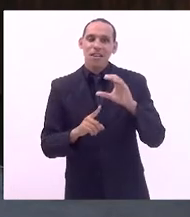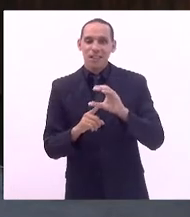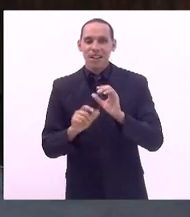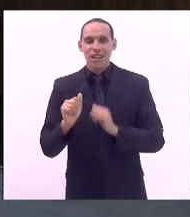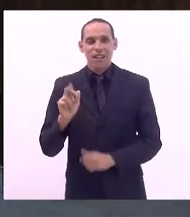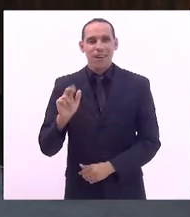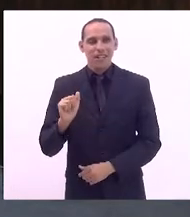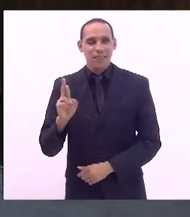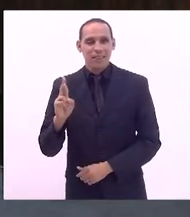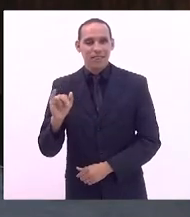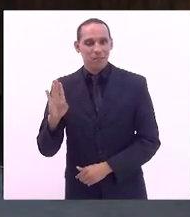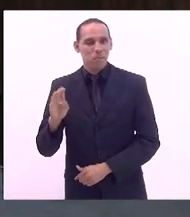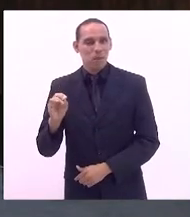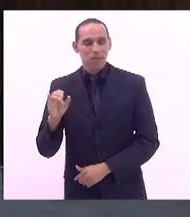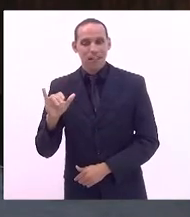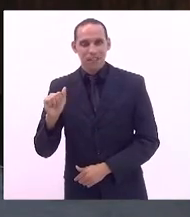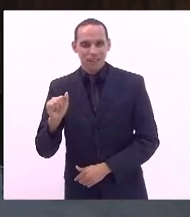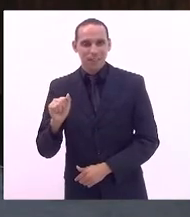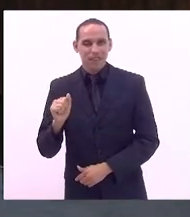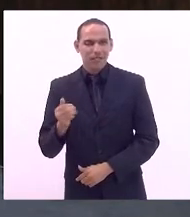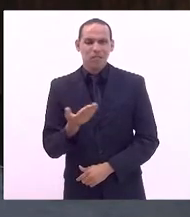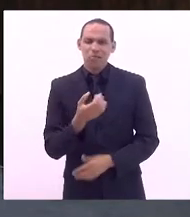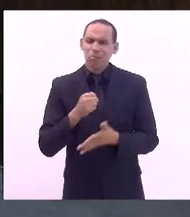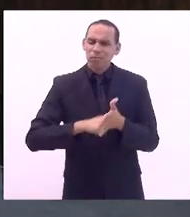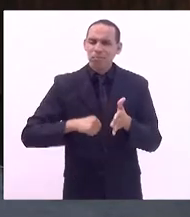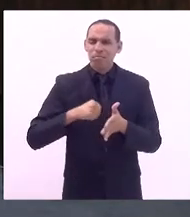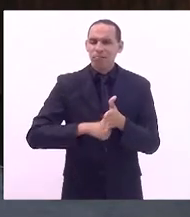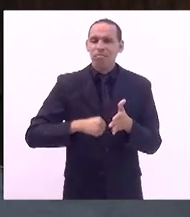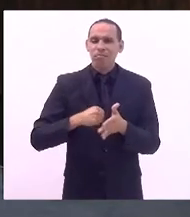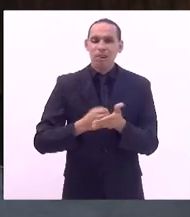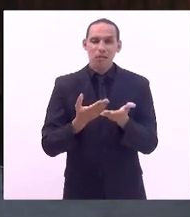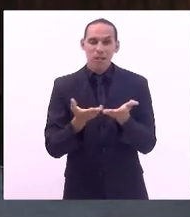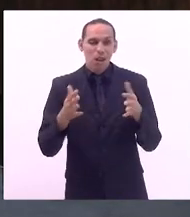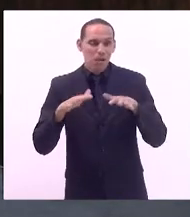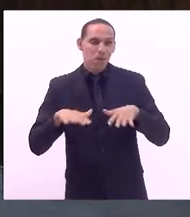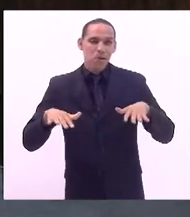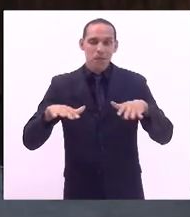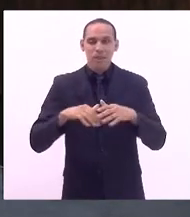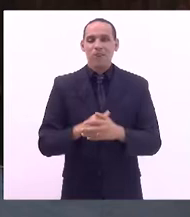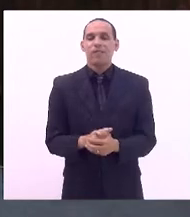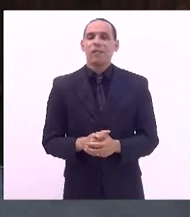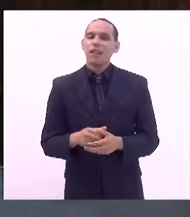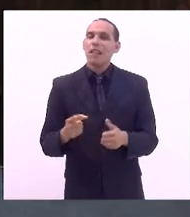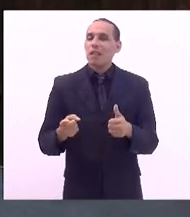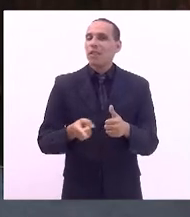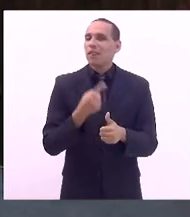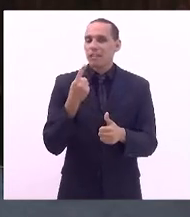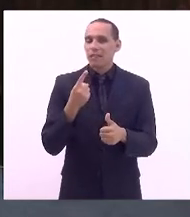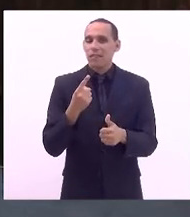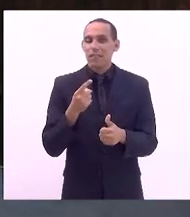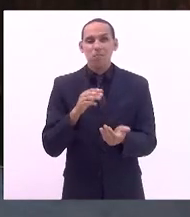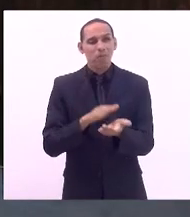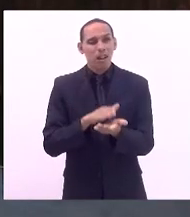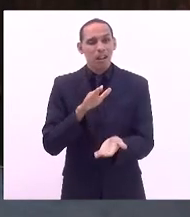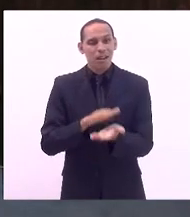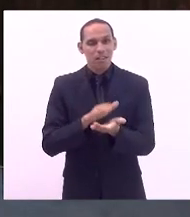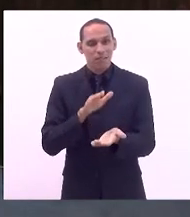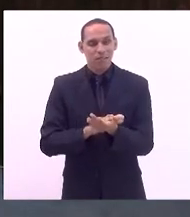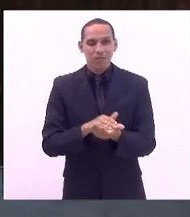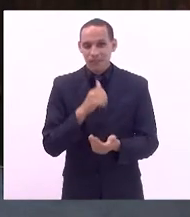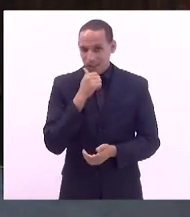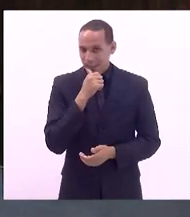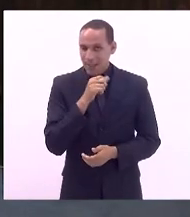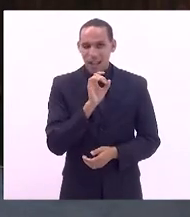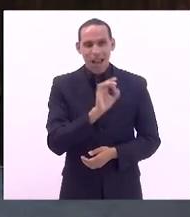Araribóia é que tem aí nessa luta e a todos vocês primeiramente eu gostaria de parabenizar